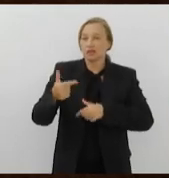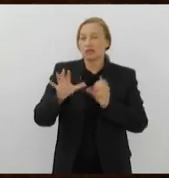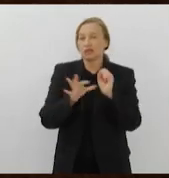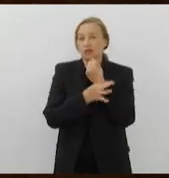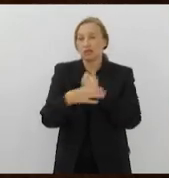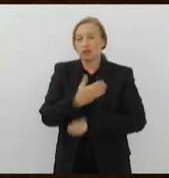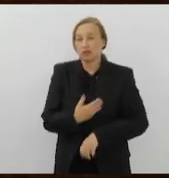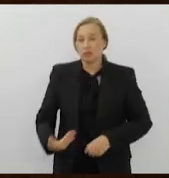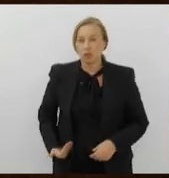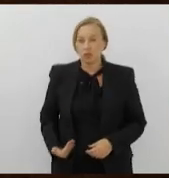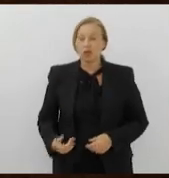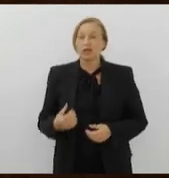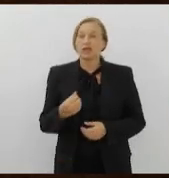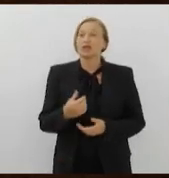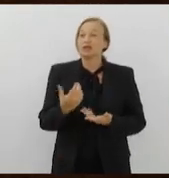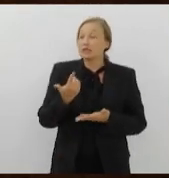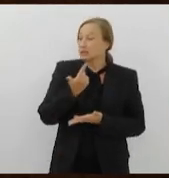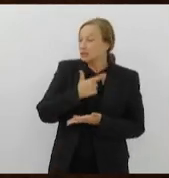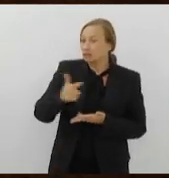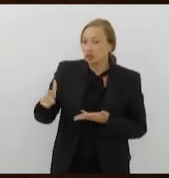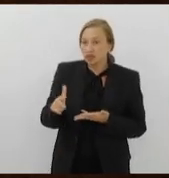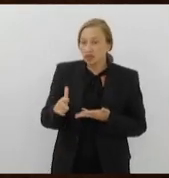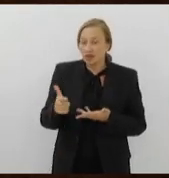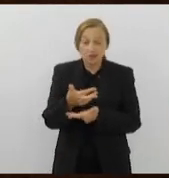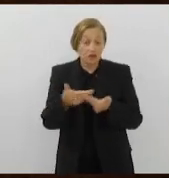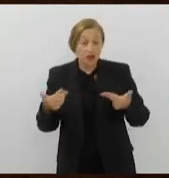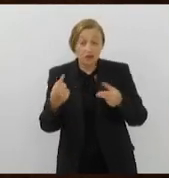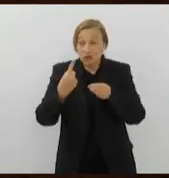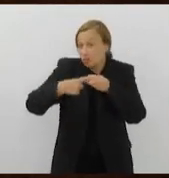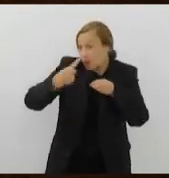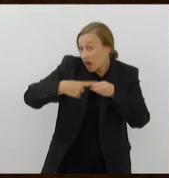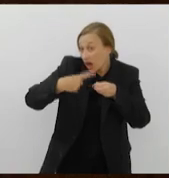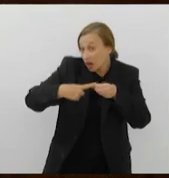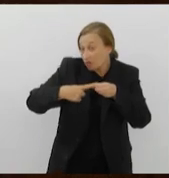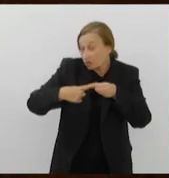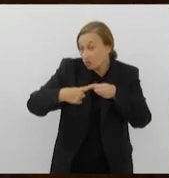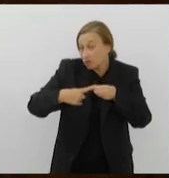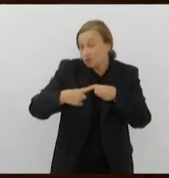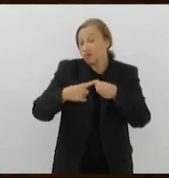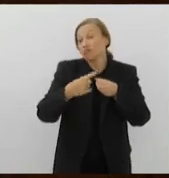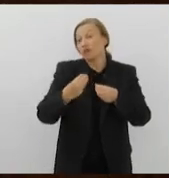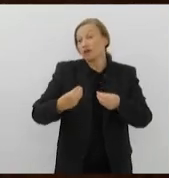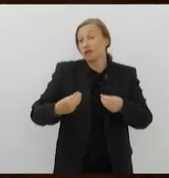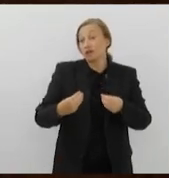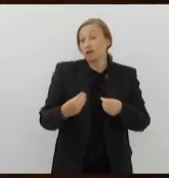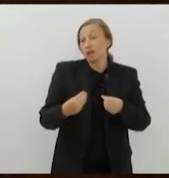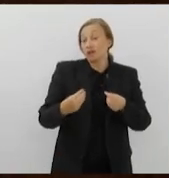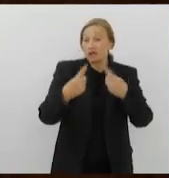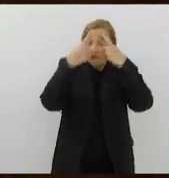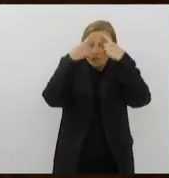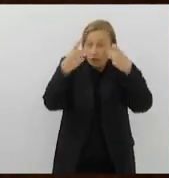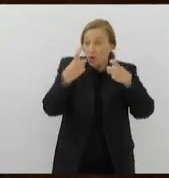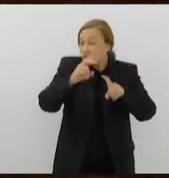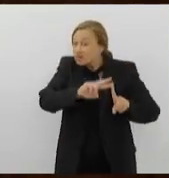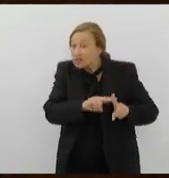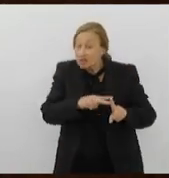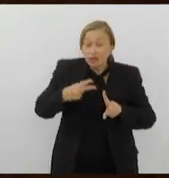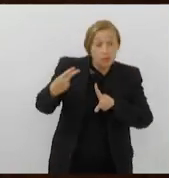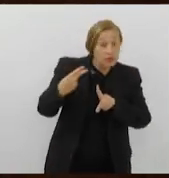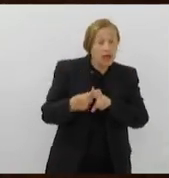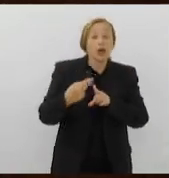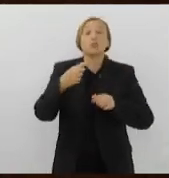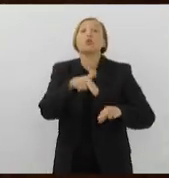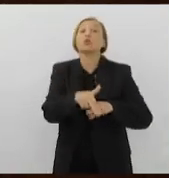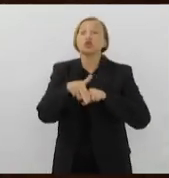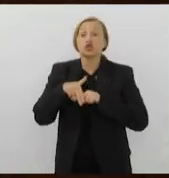repito, bairros da Zona Oeste, da Zona Norte, da Zona Sul vão viver um caos na segurança pública por